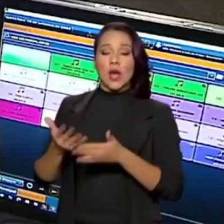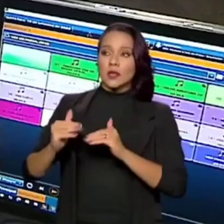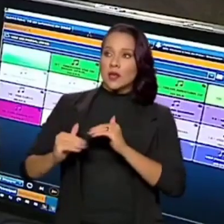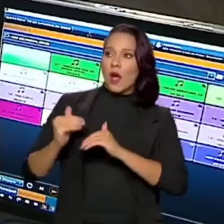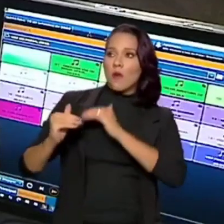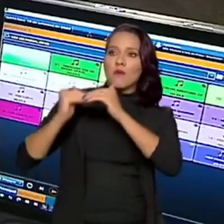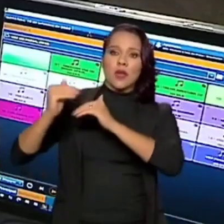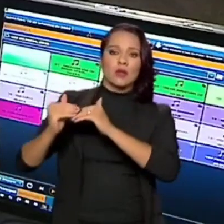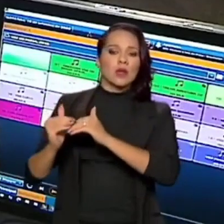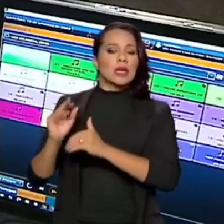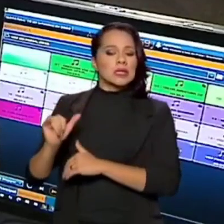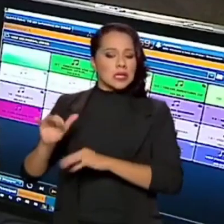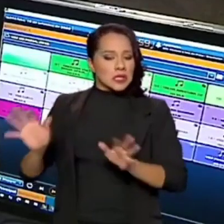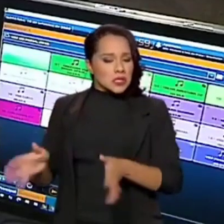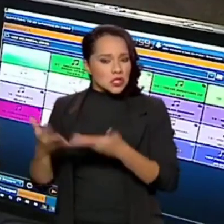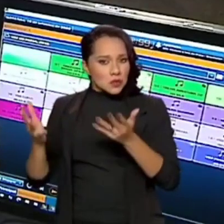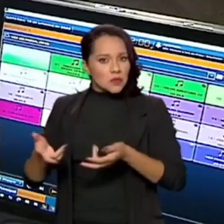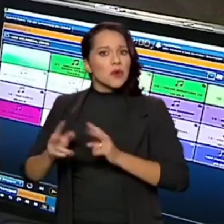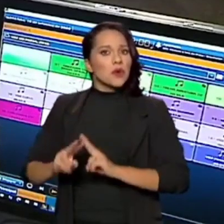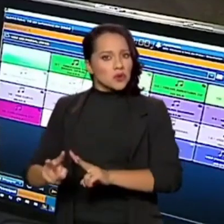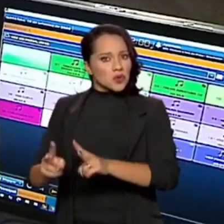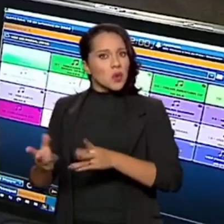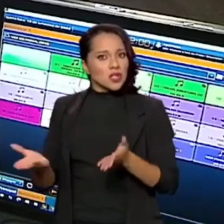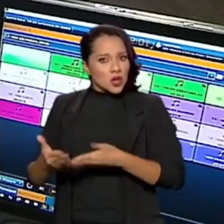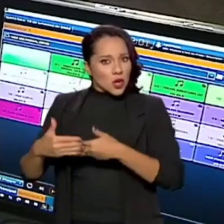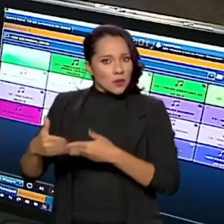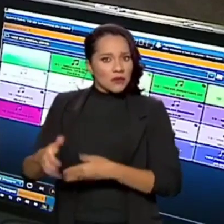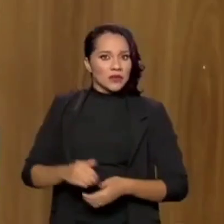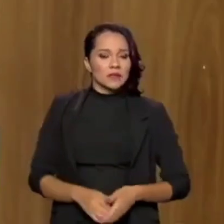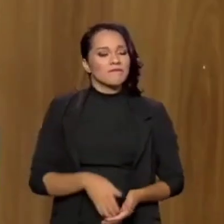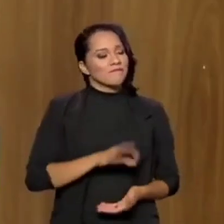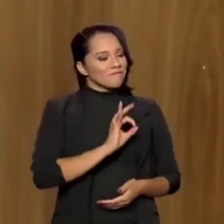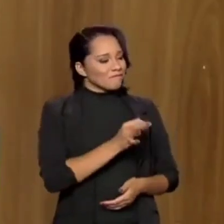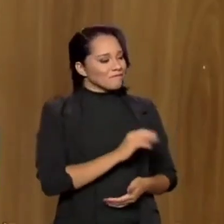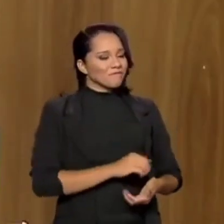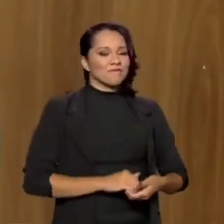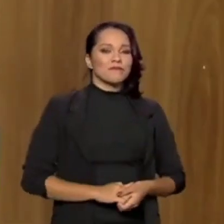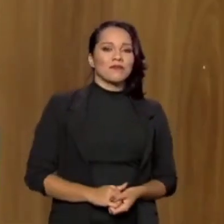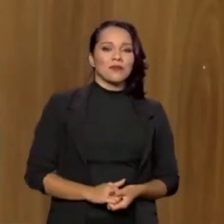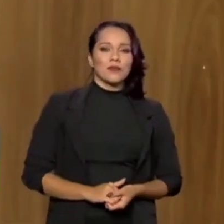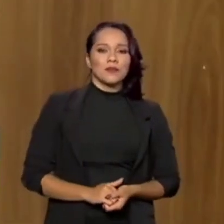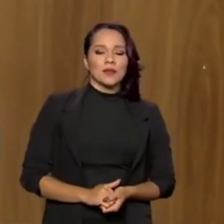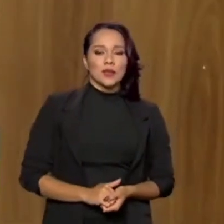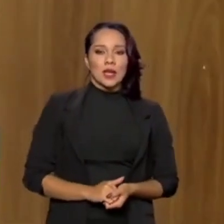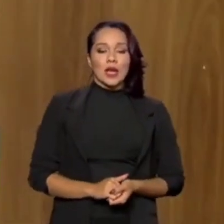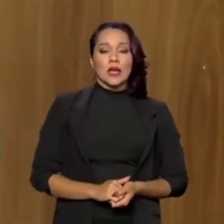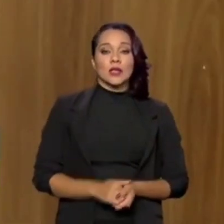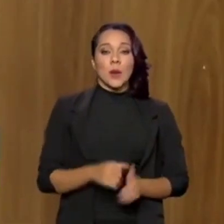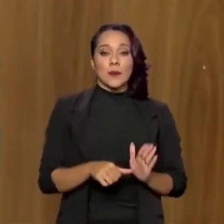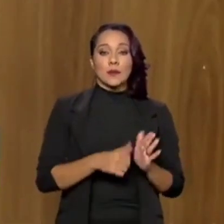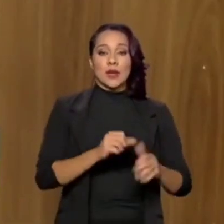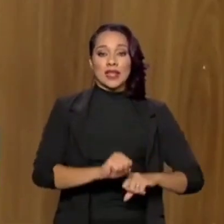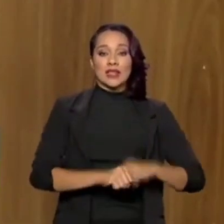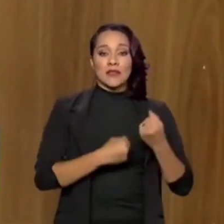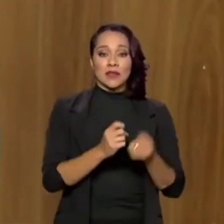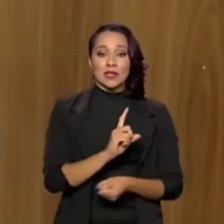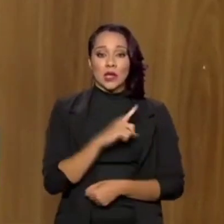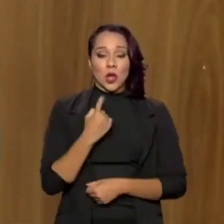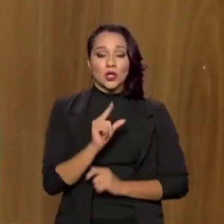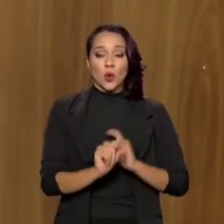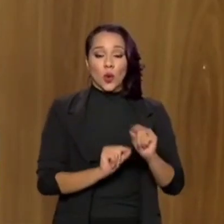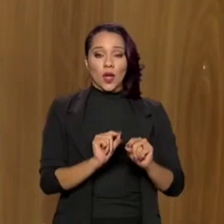recuperação e se esses estímulos devem continuar a partir de agora. Perfeito, Mariana. A primeira linha de defesa nossa